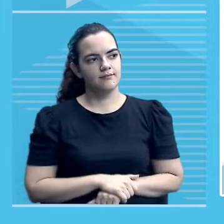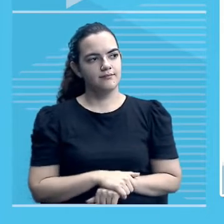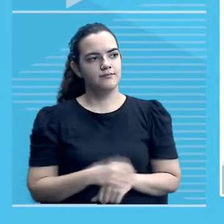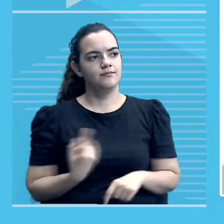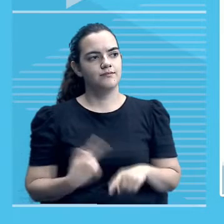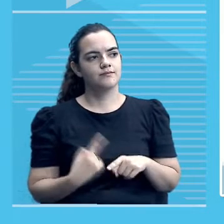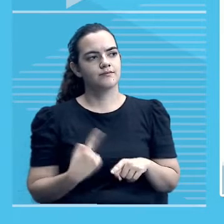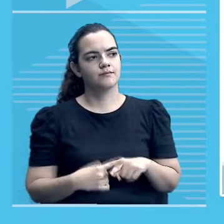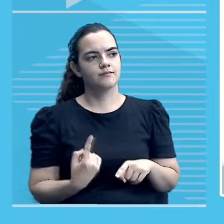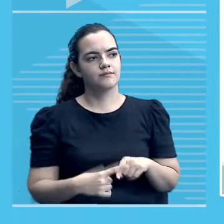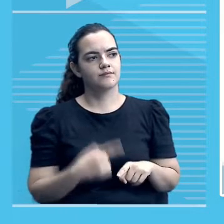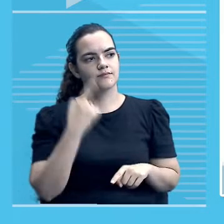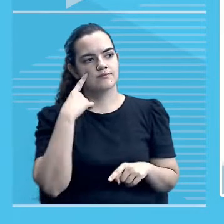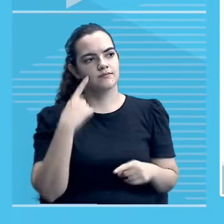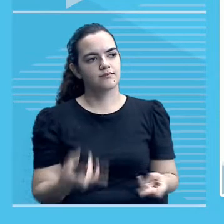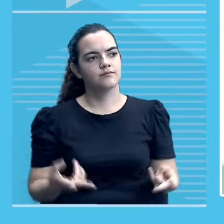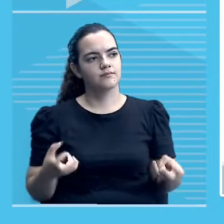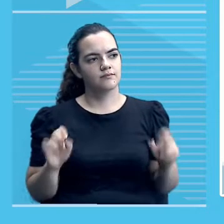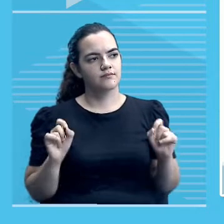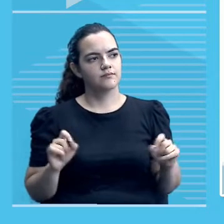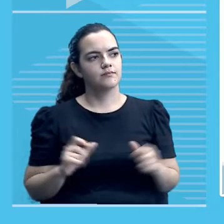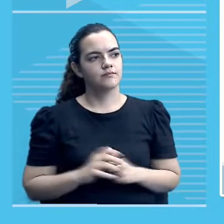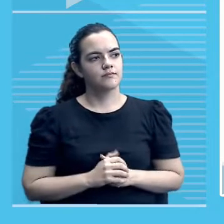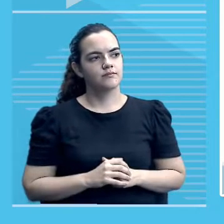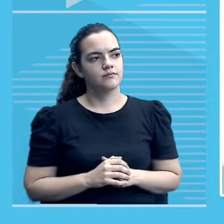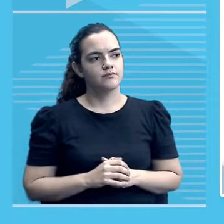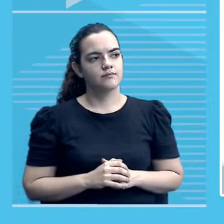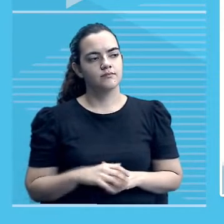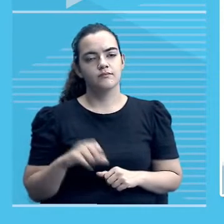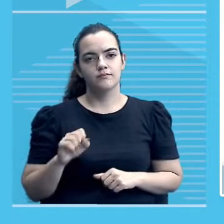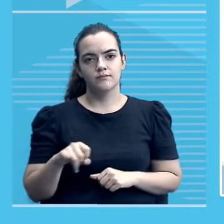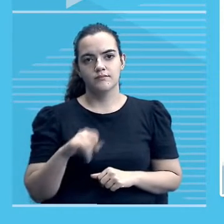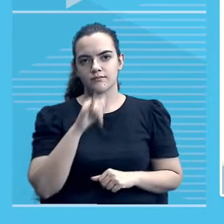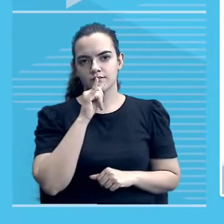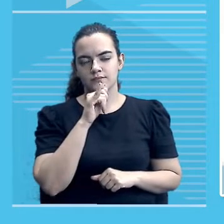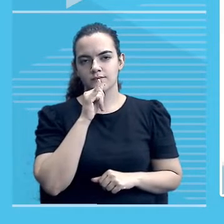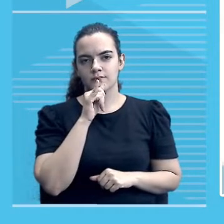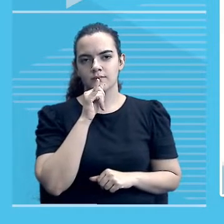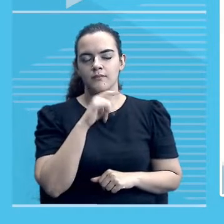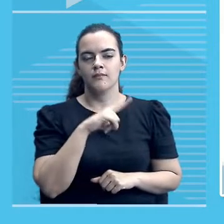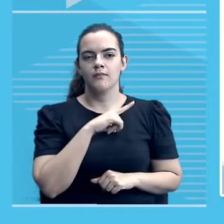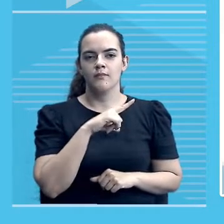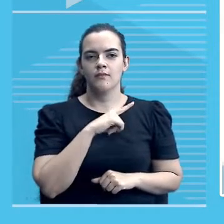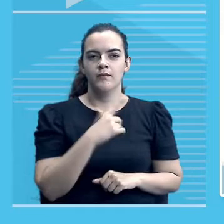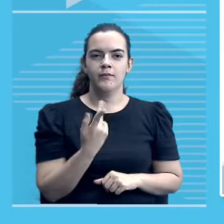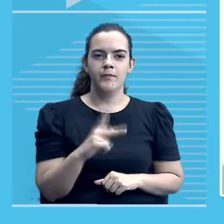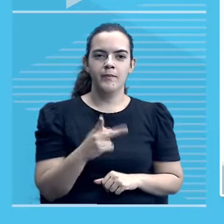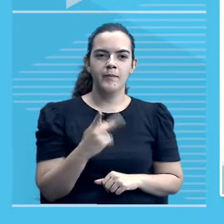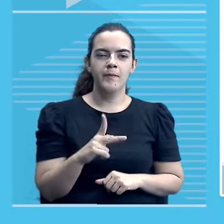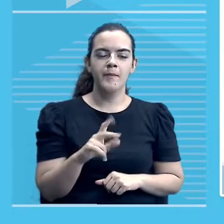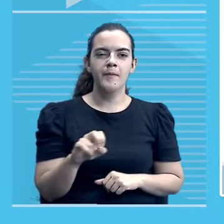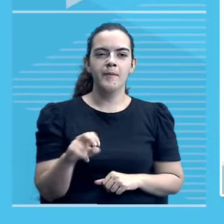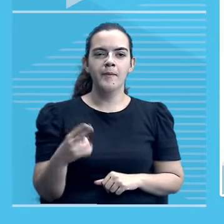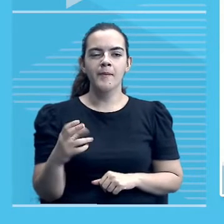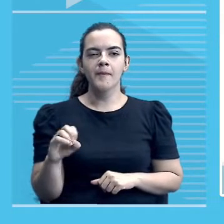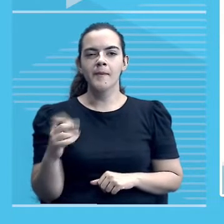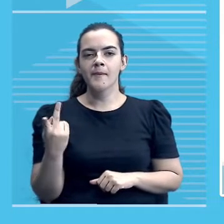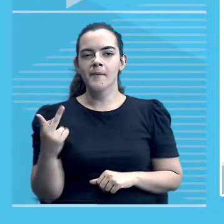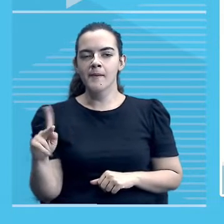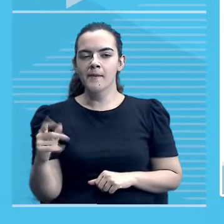foi neutralizada. Tá? Agora, quando o sal tiver hidrogênio ou hidroxila, é porque foi parcial.